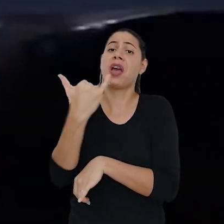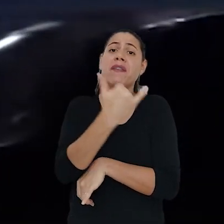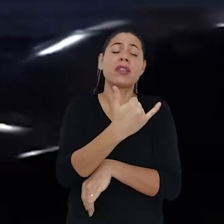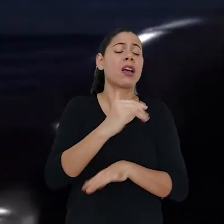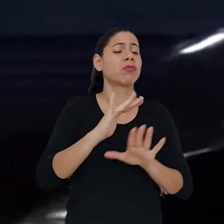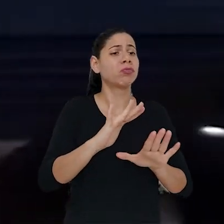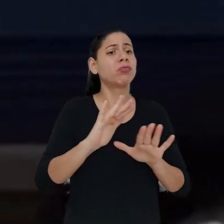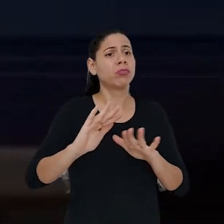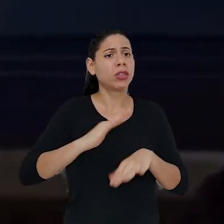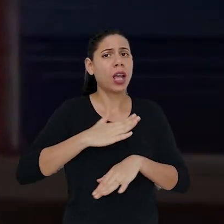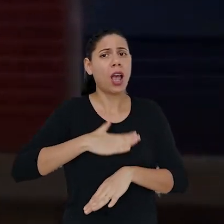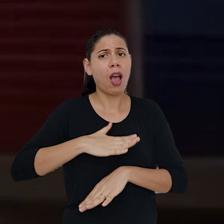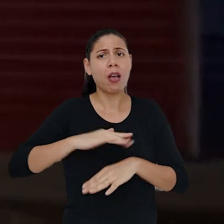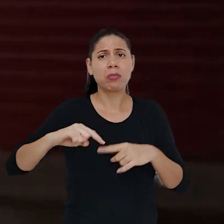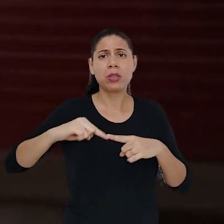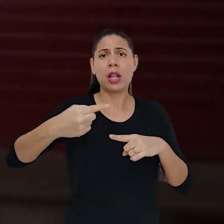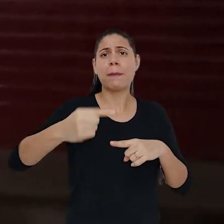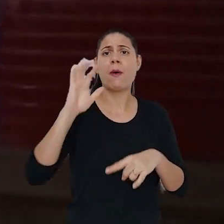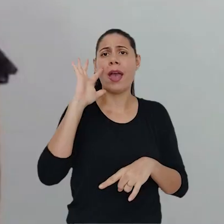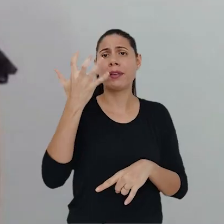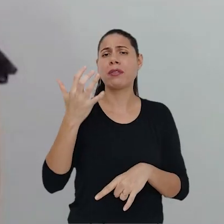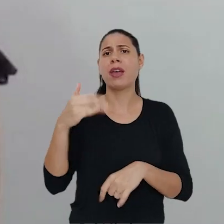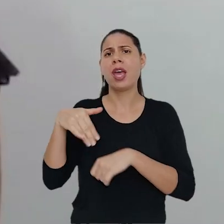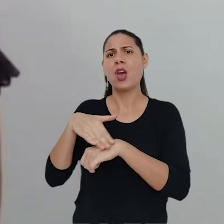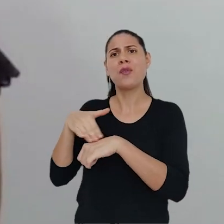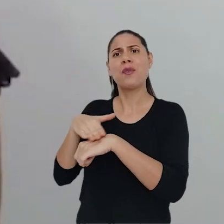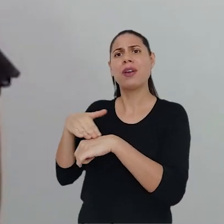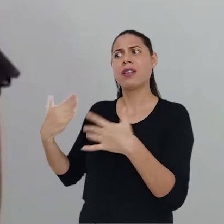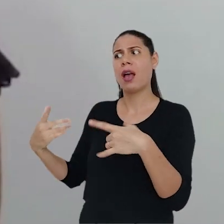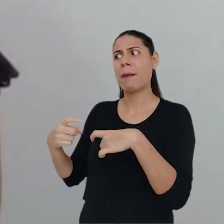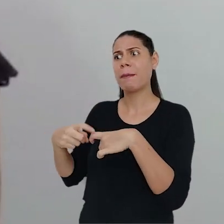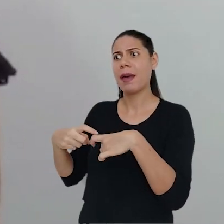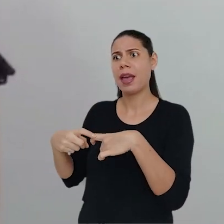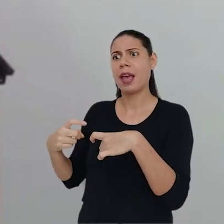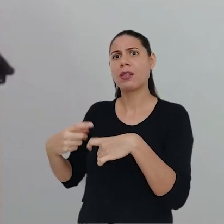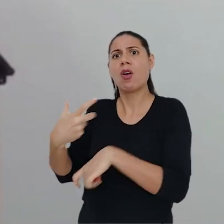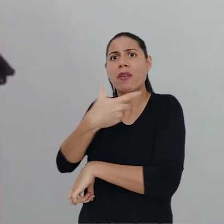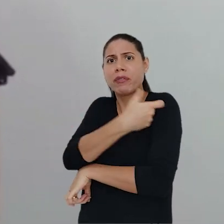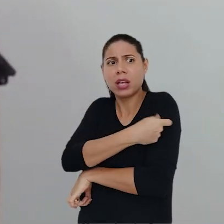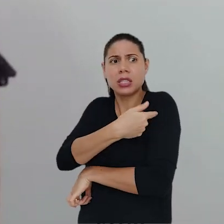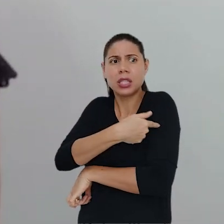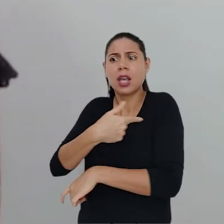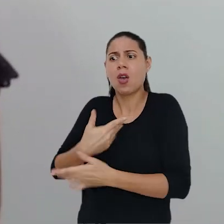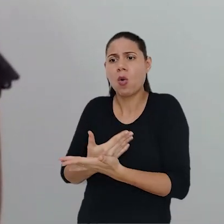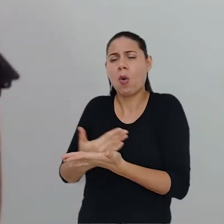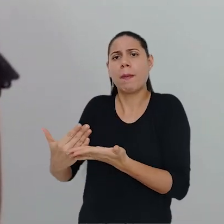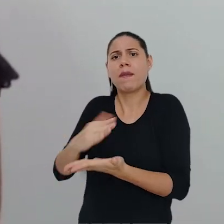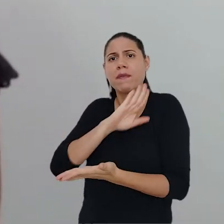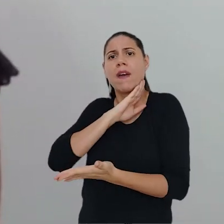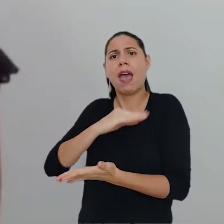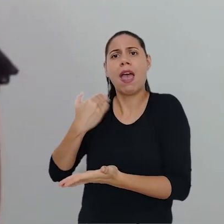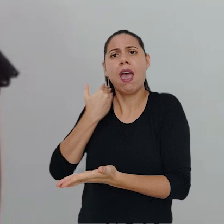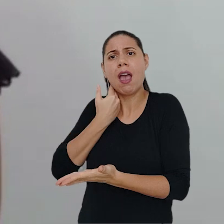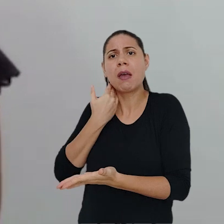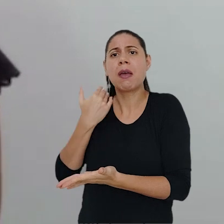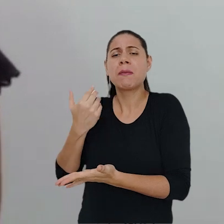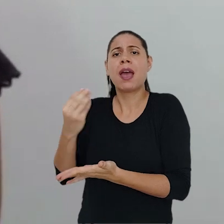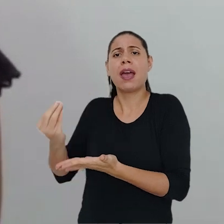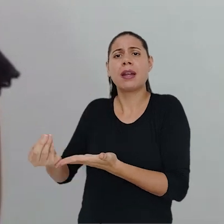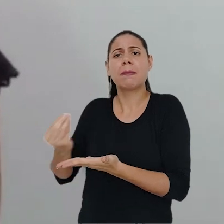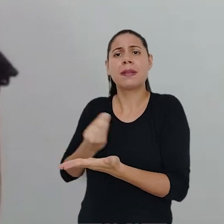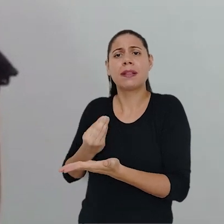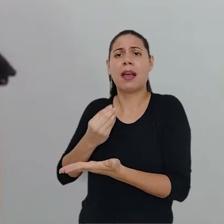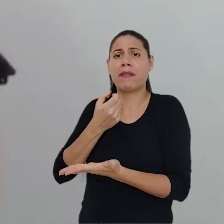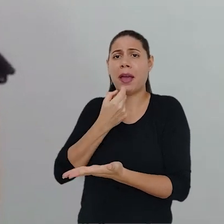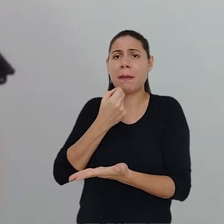a situação seria passageira. Eu falava para os médicos que foi depois da vacina que tinha acontecido isso, né? Aí eles me passavam